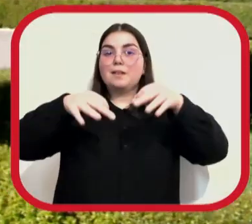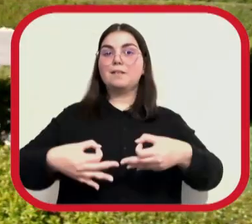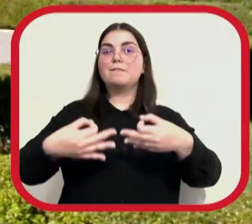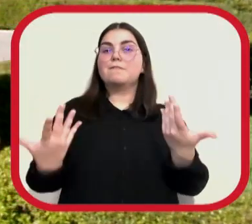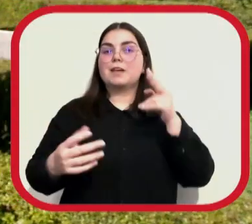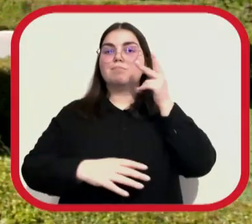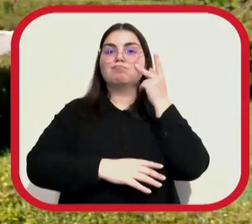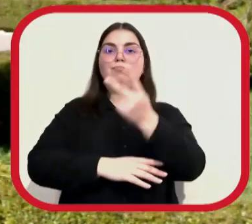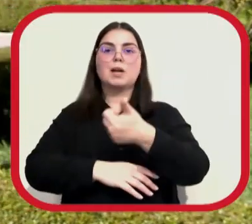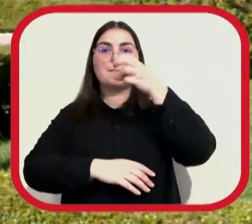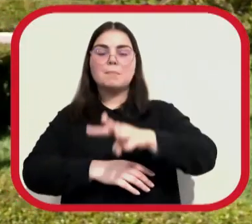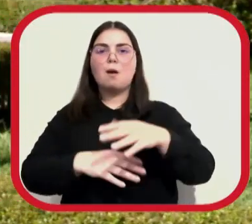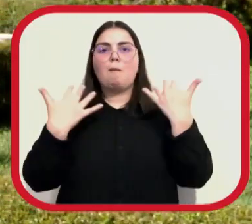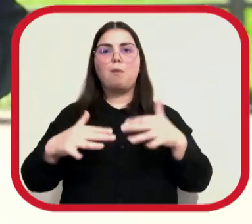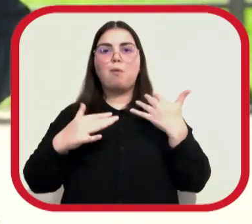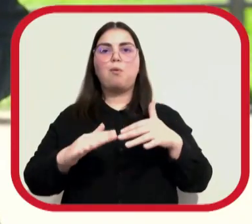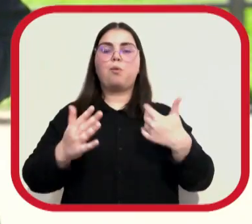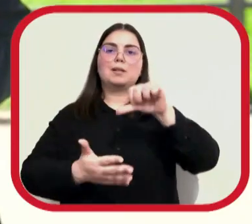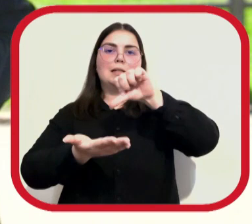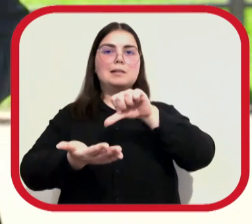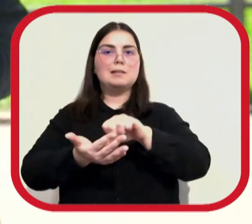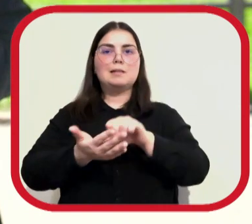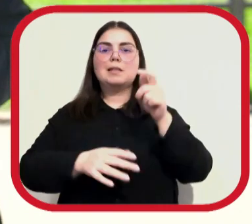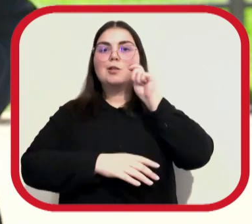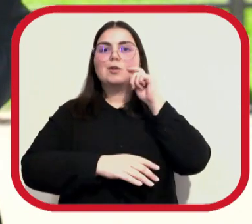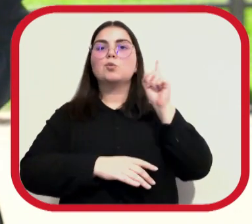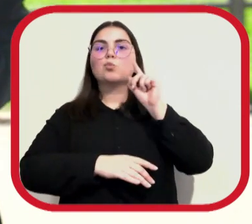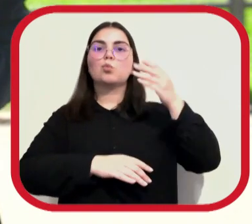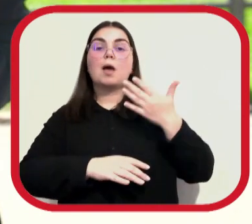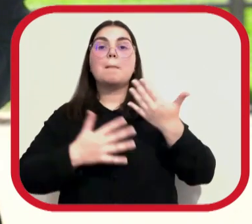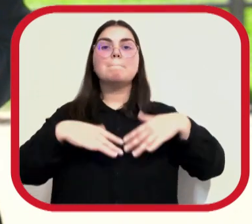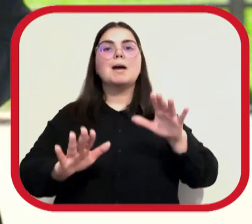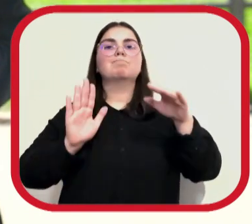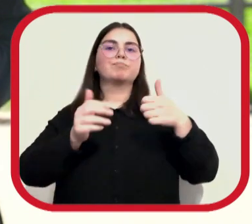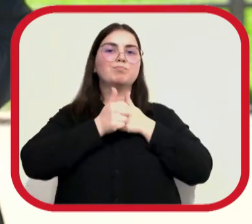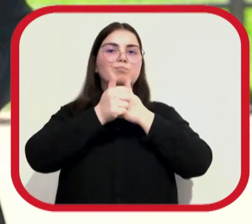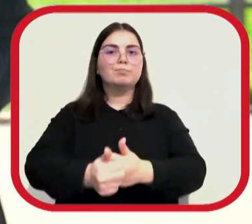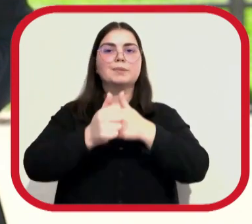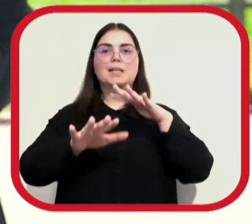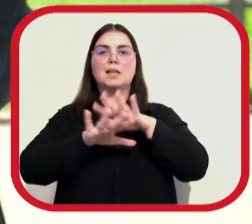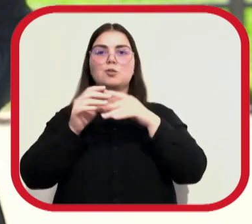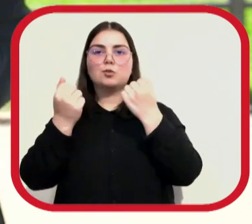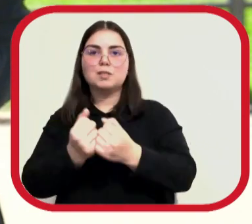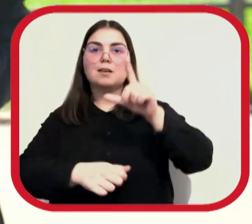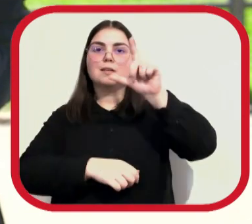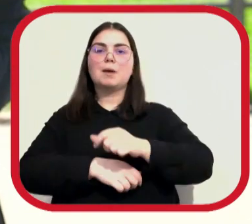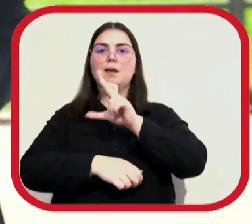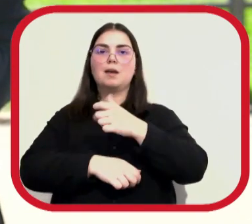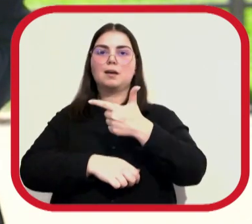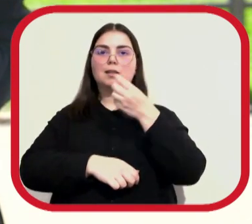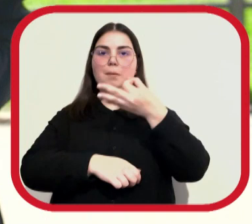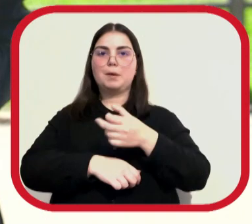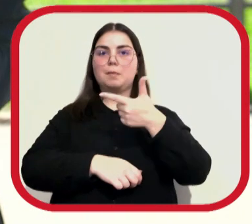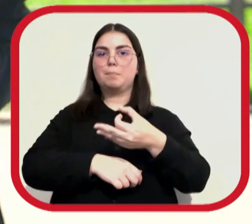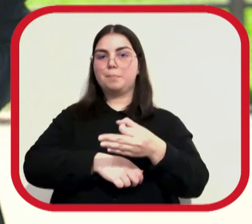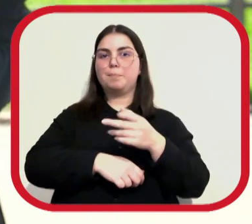Terminamos assim a nossa visita a Belém, um dos mais importantes polos turísticos de Lisboa. Entretanto, pode acompanhar o E2 através das redes sociais